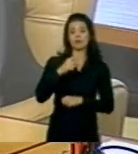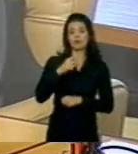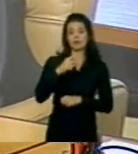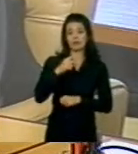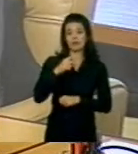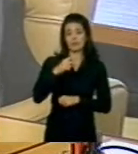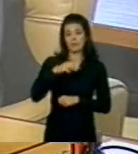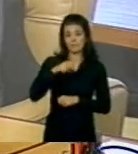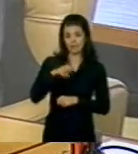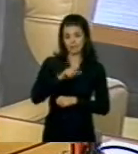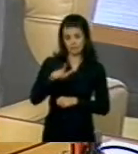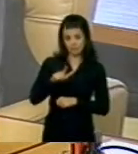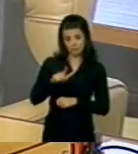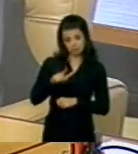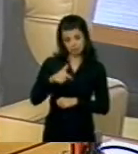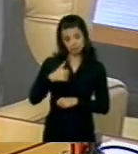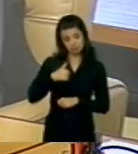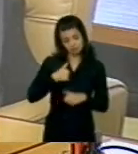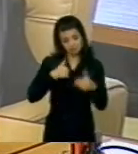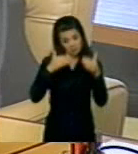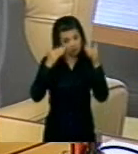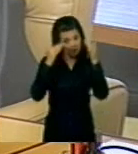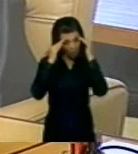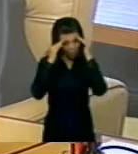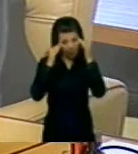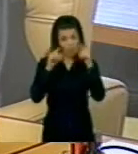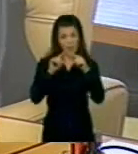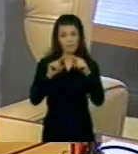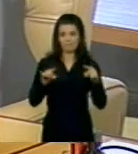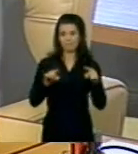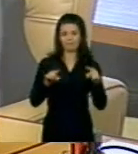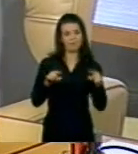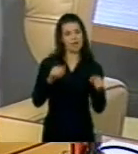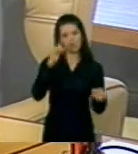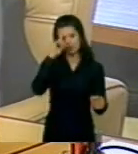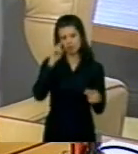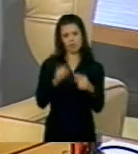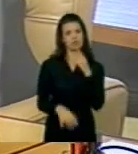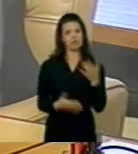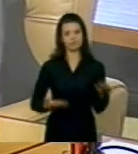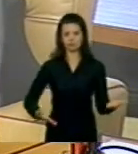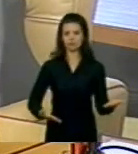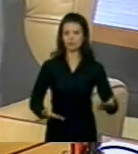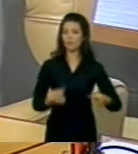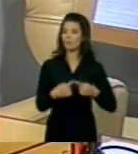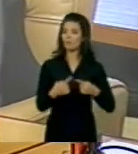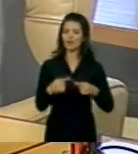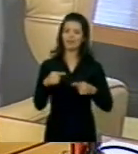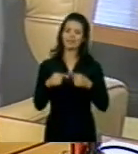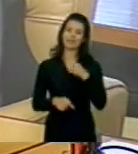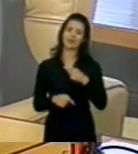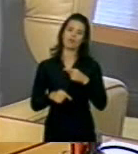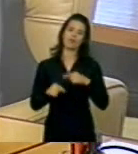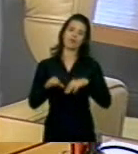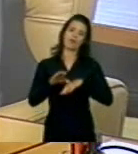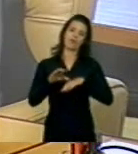o devido respeito, isto não passa de um paralogismo, na medida em que não há correspondência